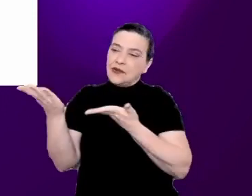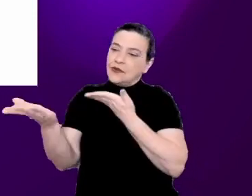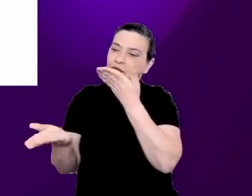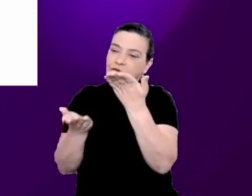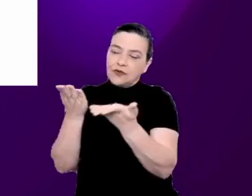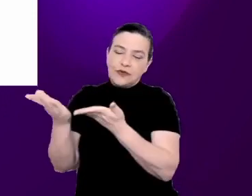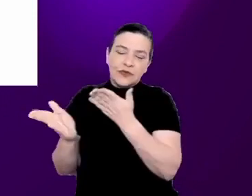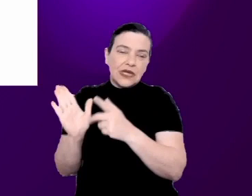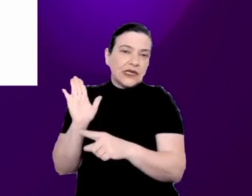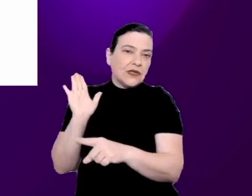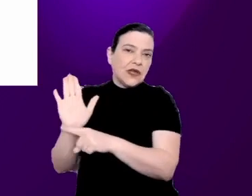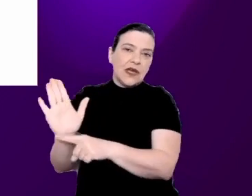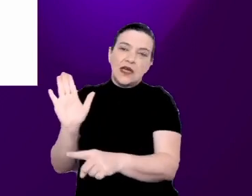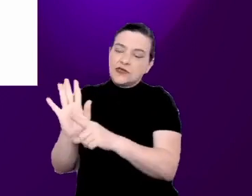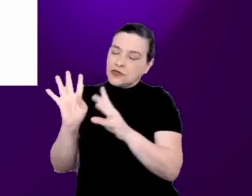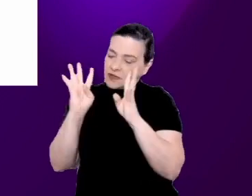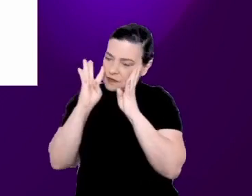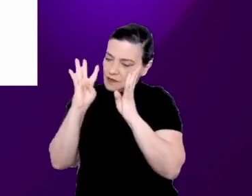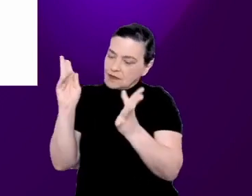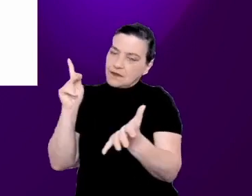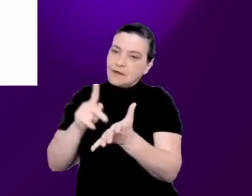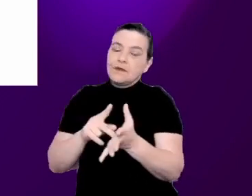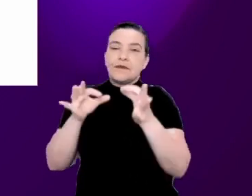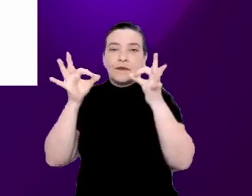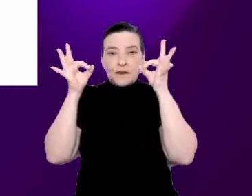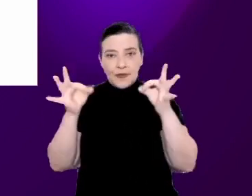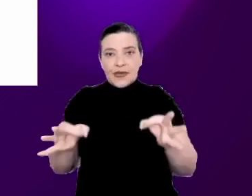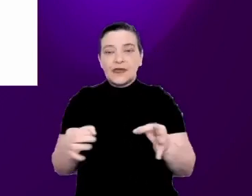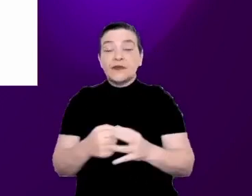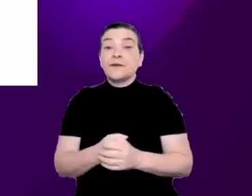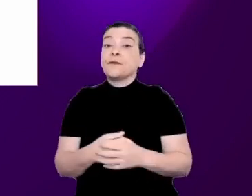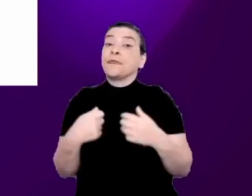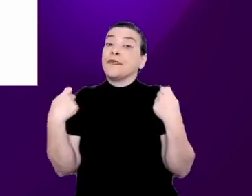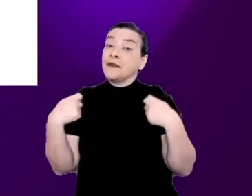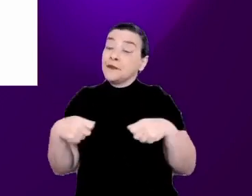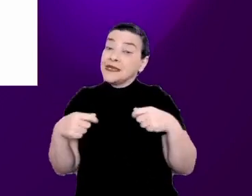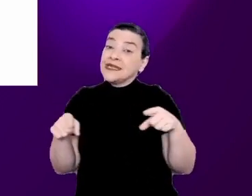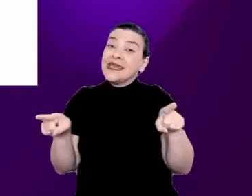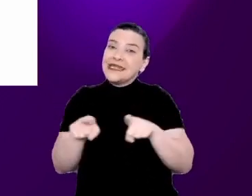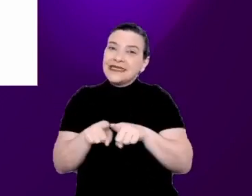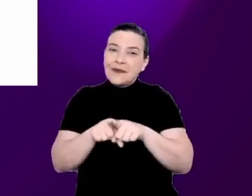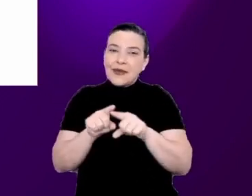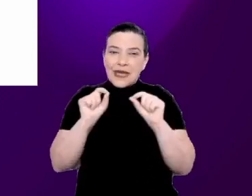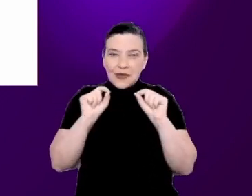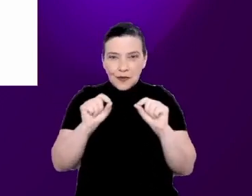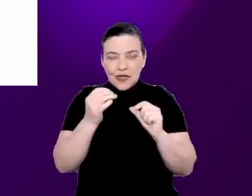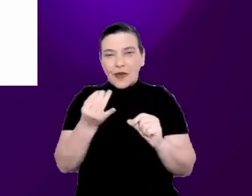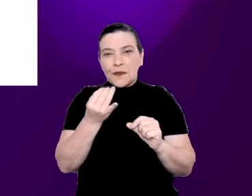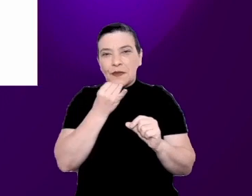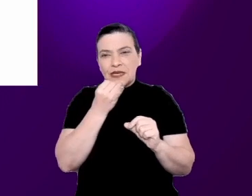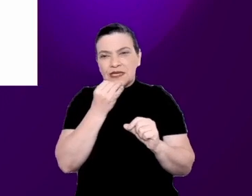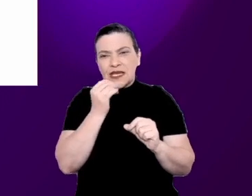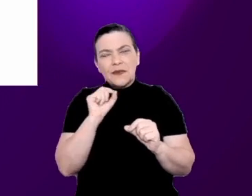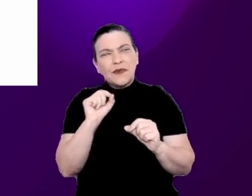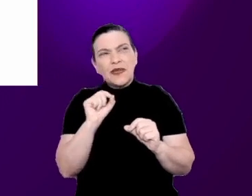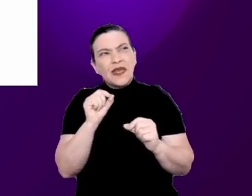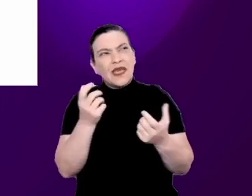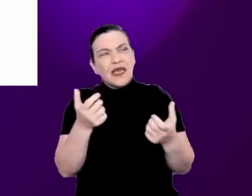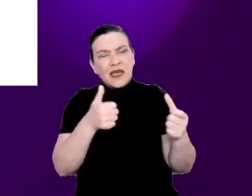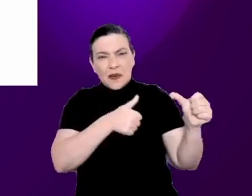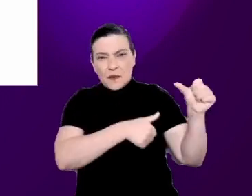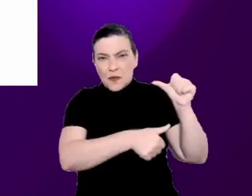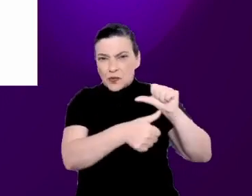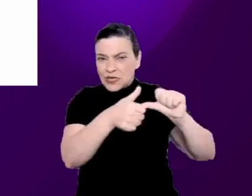de fato resgatado. E a gente precisa de escalonamento. E aqui, quando a gente fala de escalonamento, não necessariamente